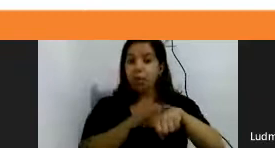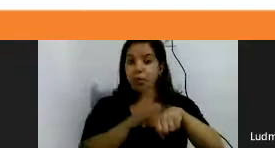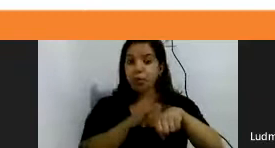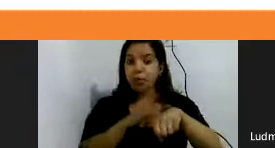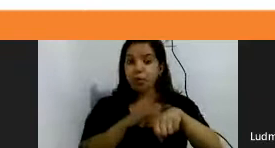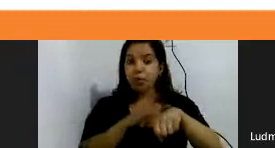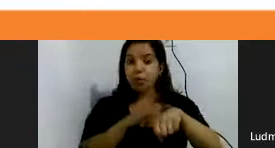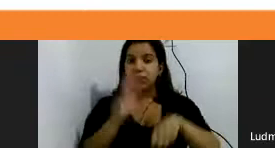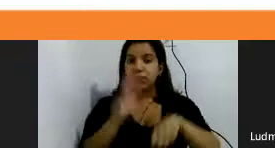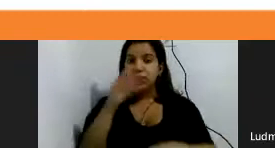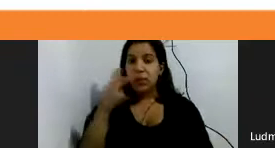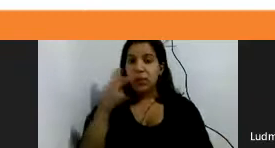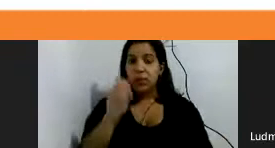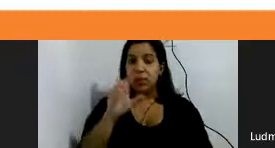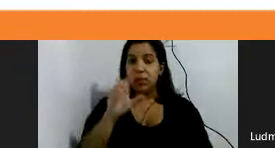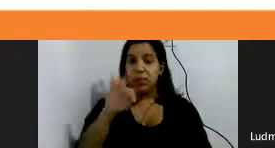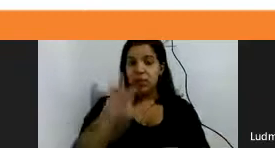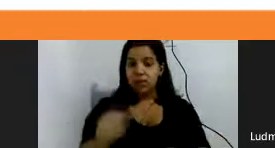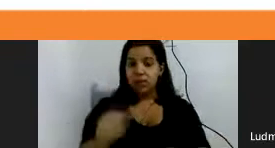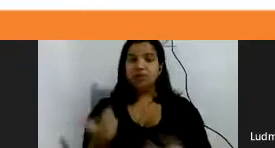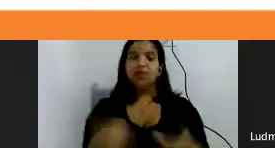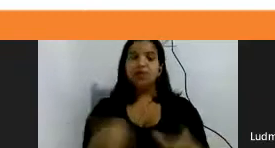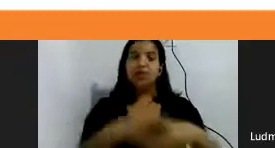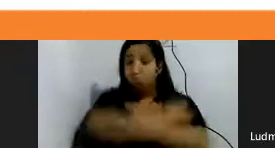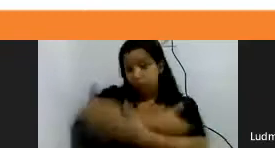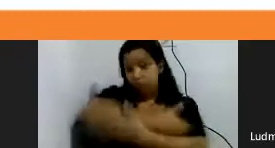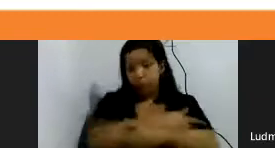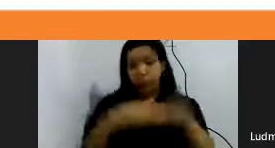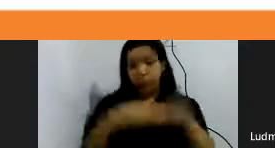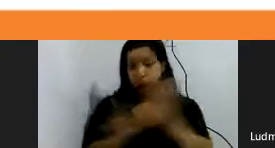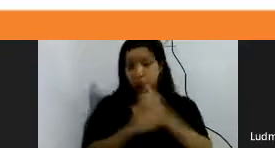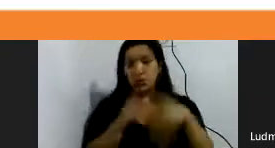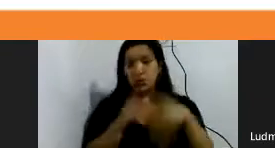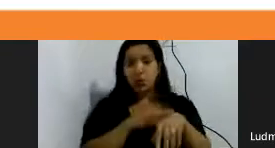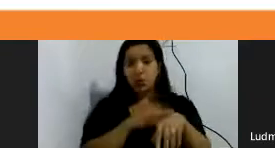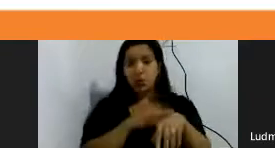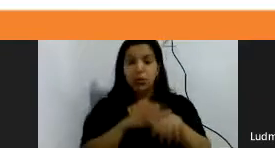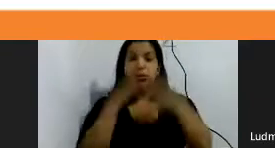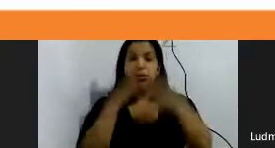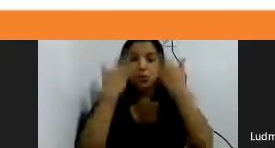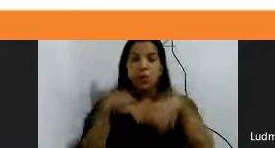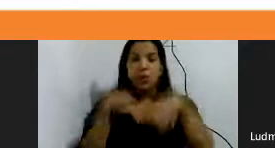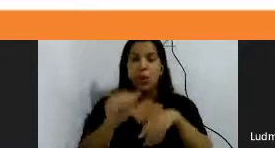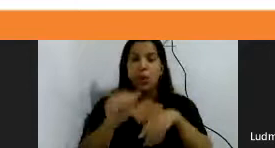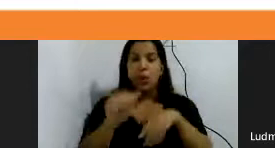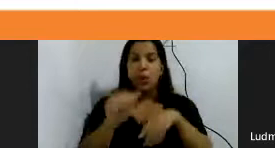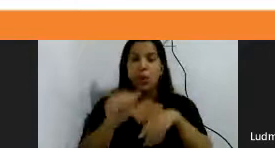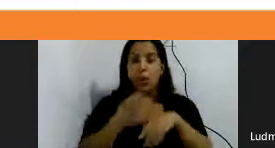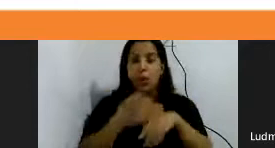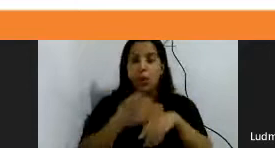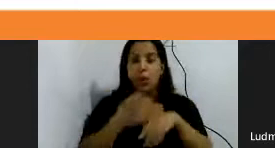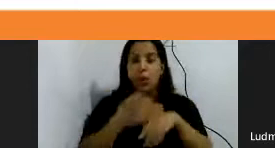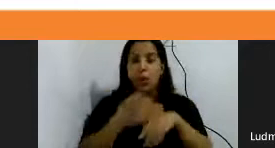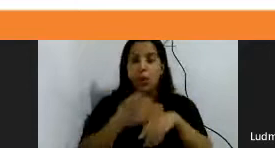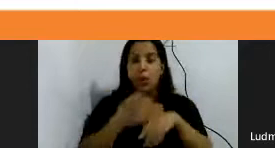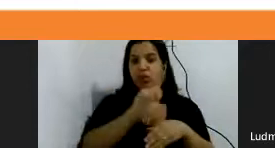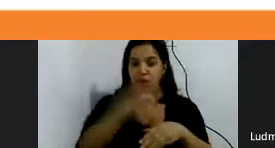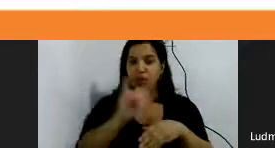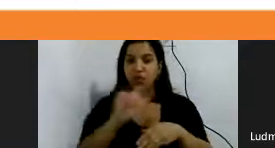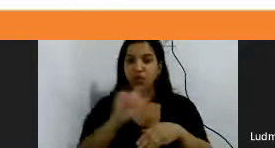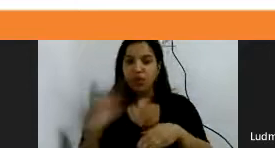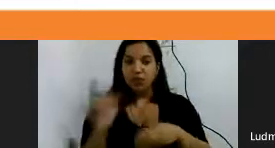do recém-nascido principalmente. Então os anticorpos ABO, eles são da classe IgM e IgG e